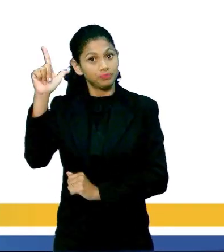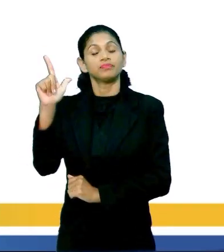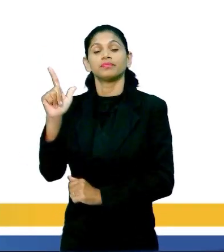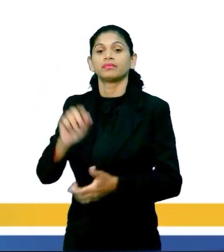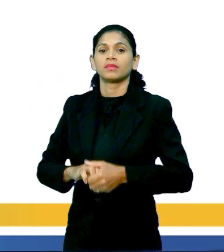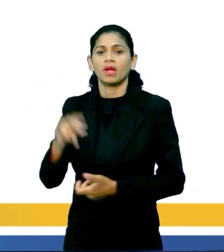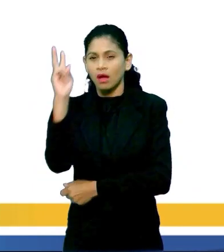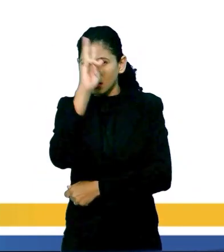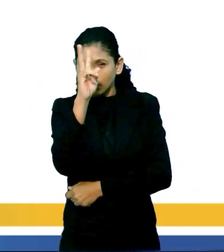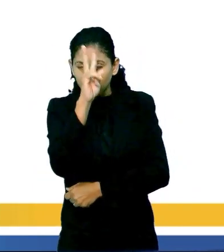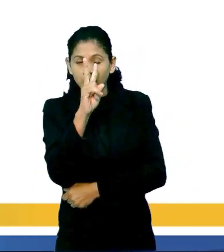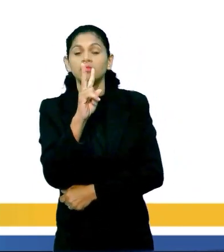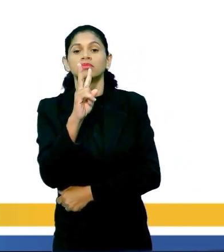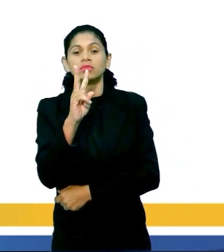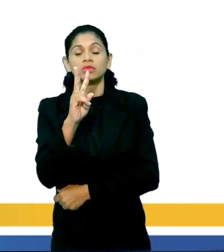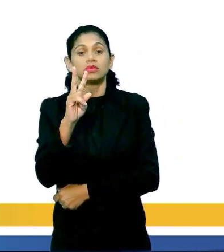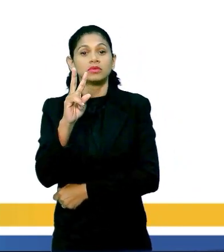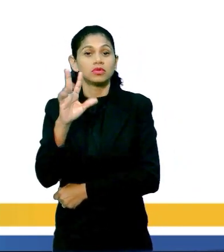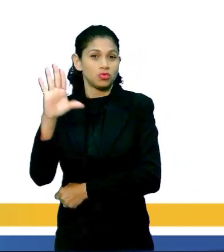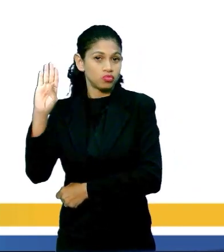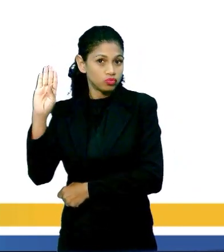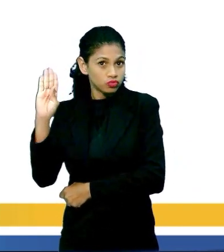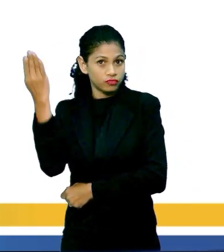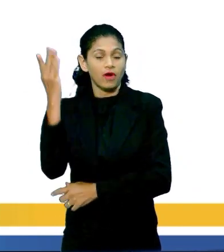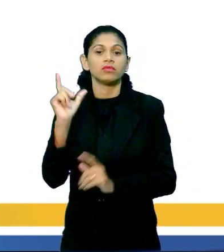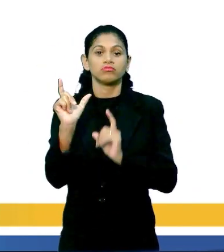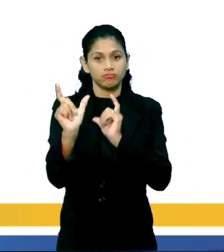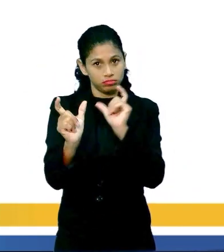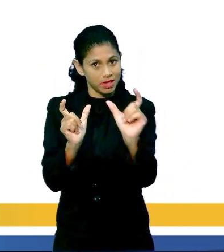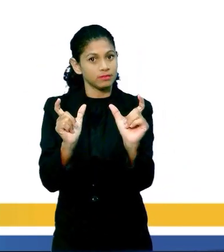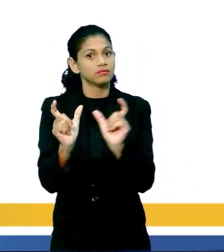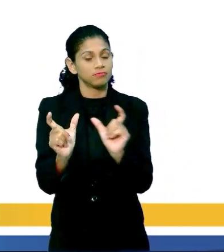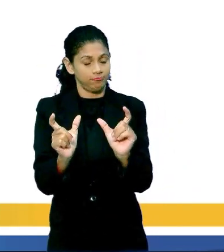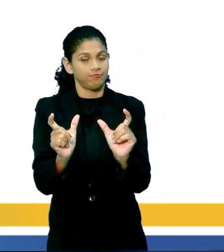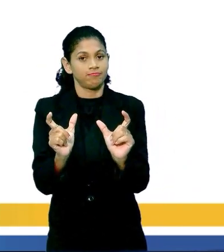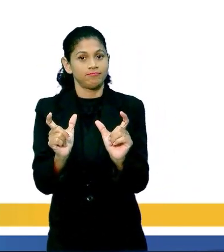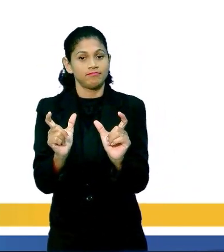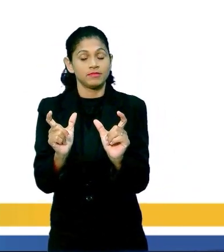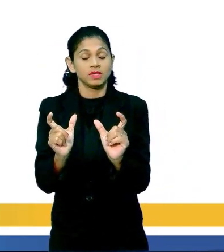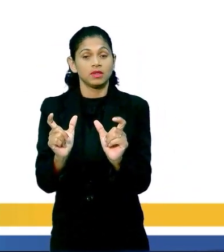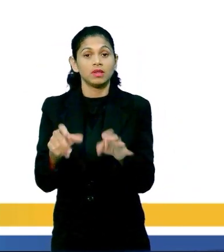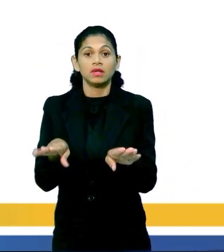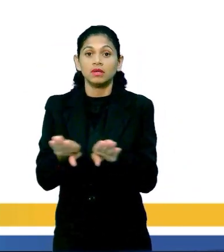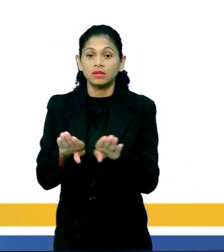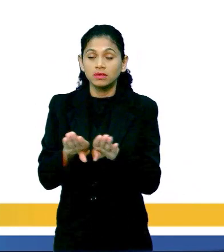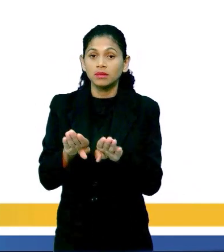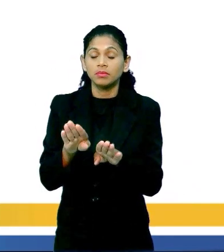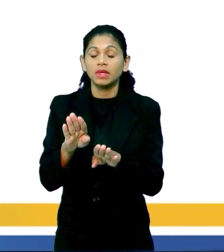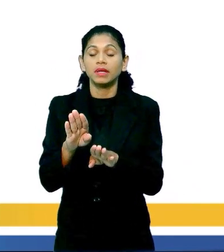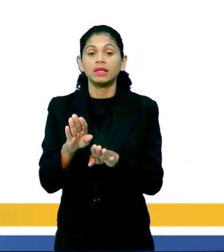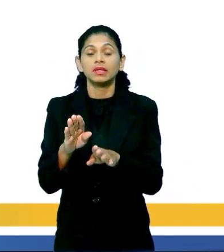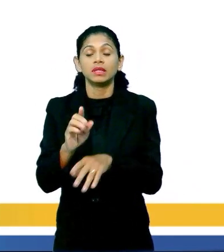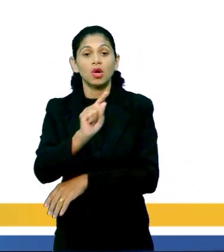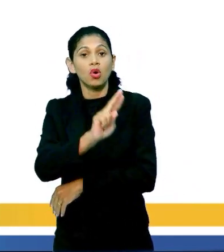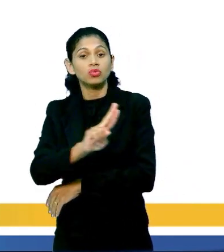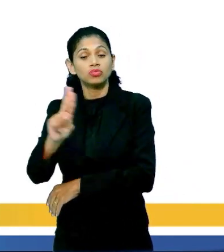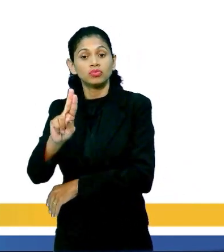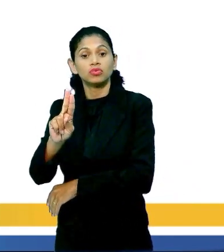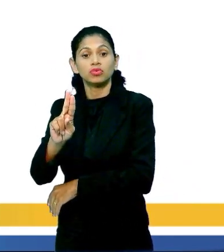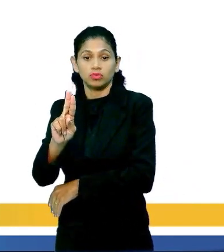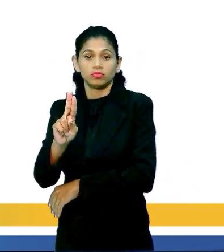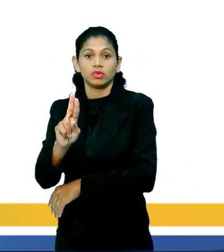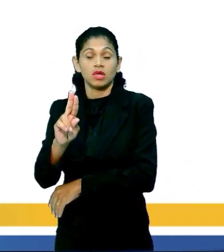Lembrando que os falsos cognatos, em inglês, false cognates, também são chamados de false friends